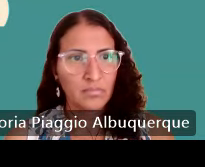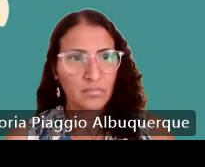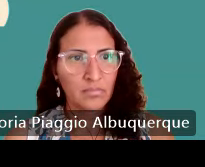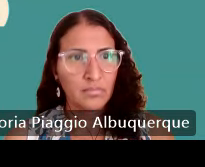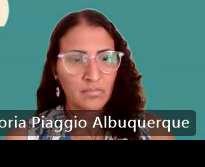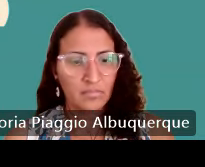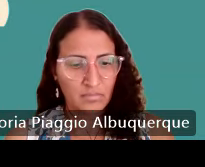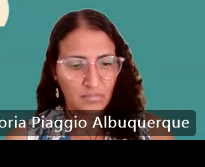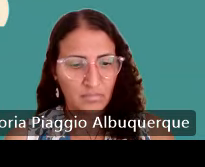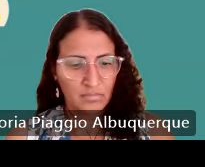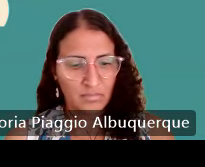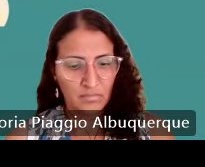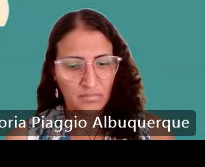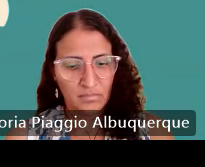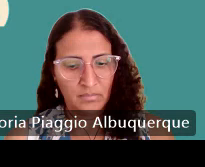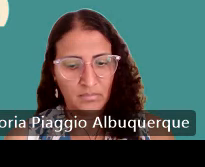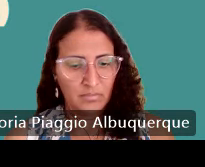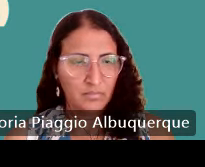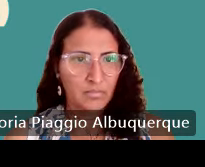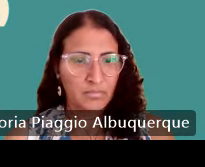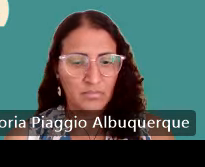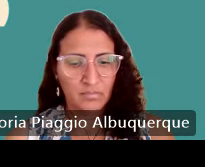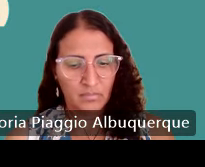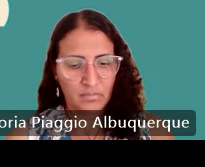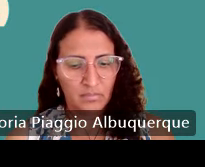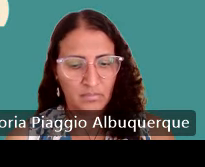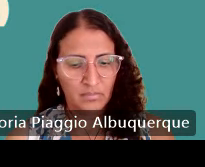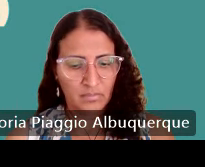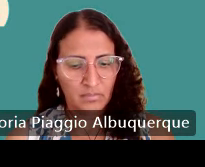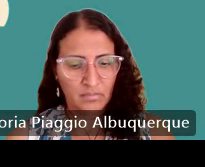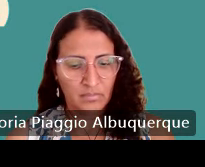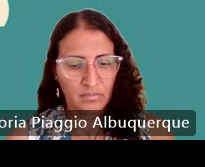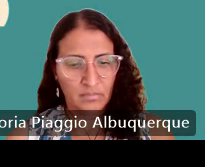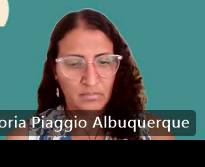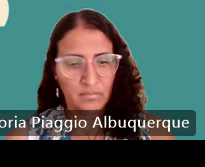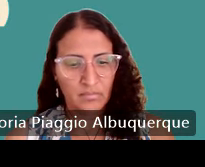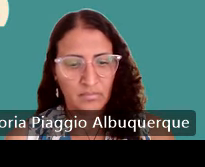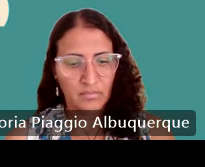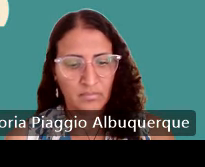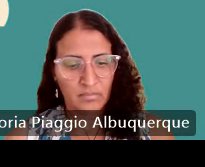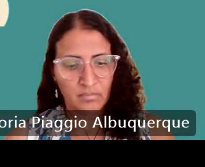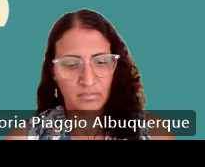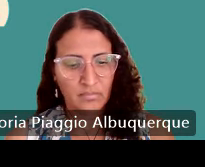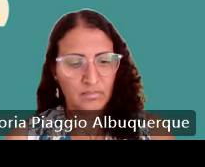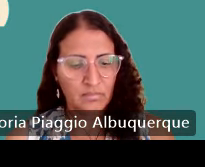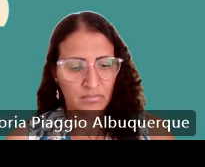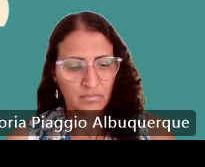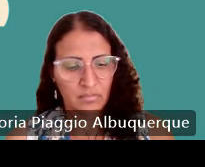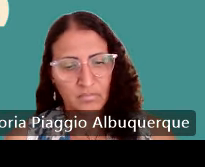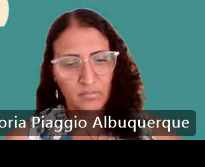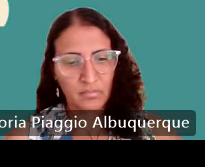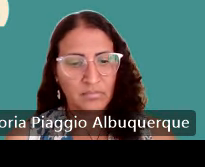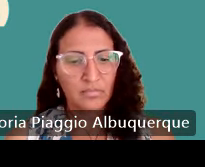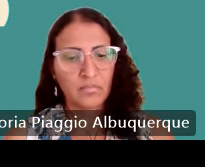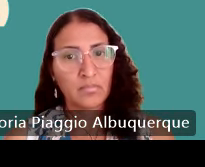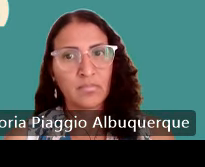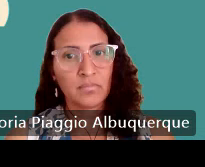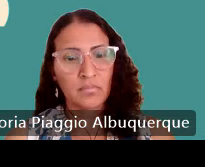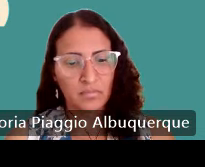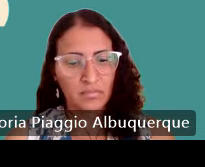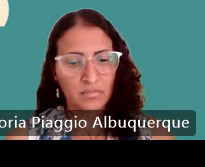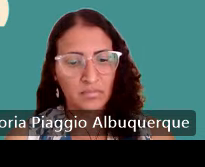vida da sociedade parece algo assim bem eh né assim fantasioso né